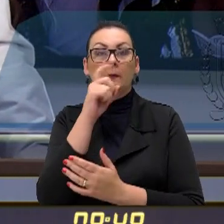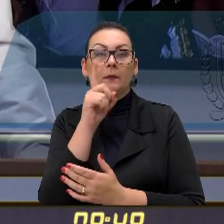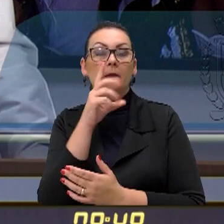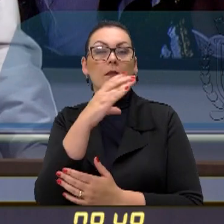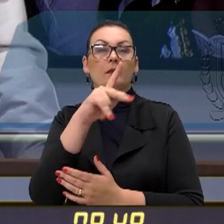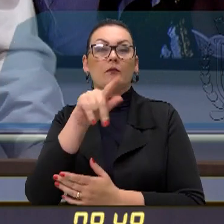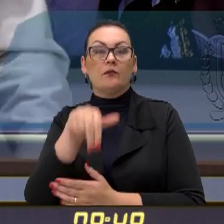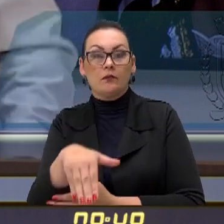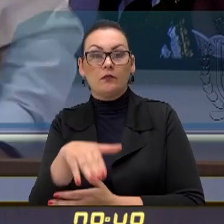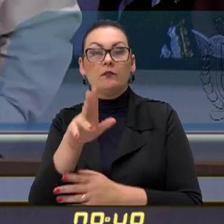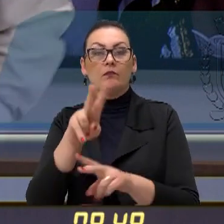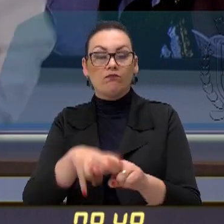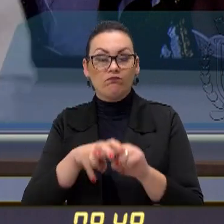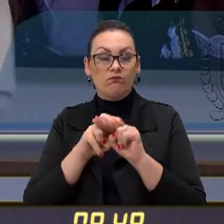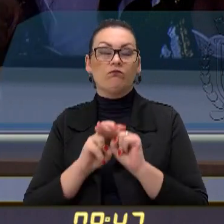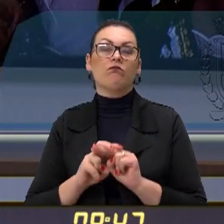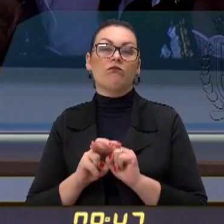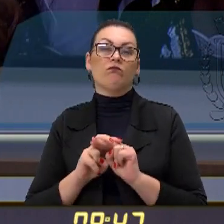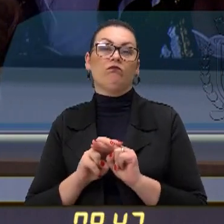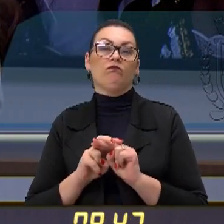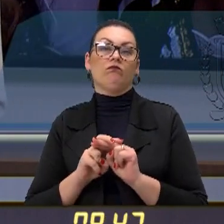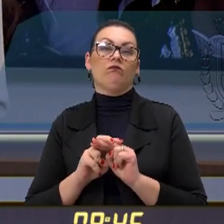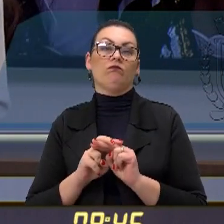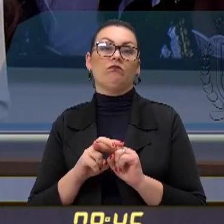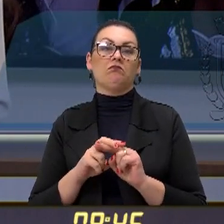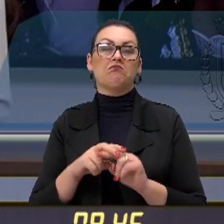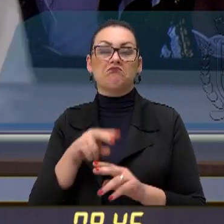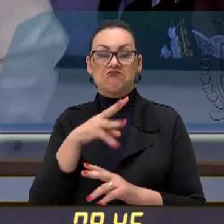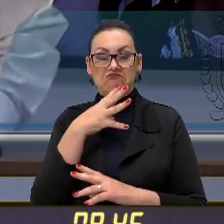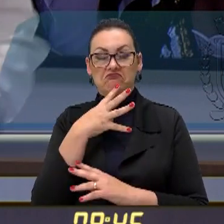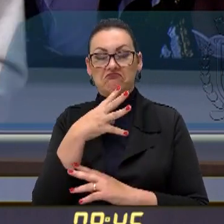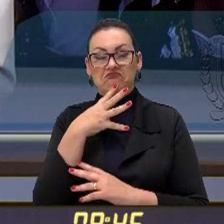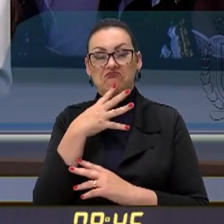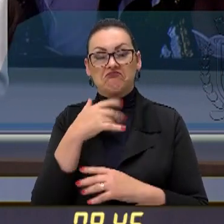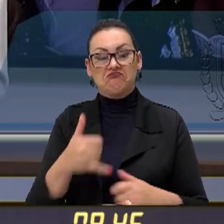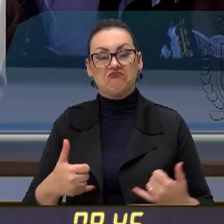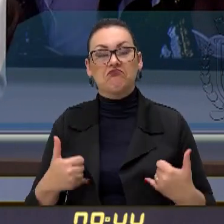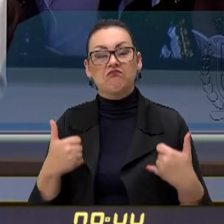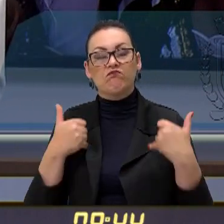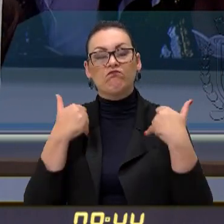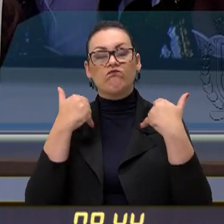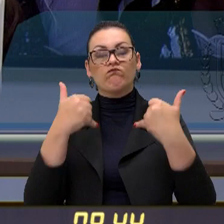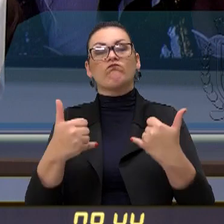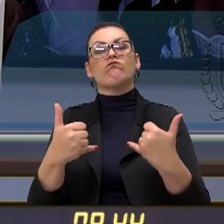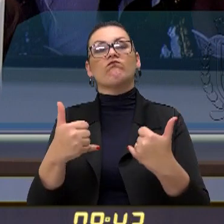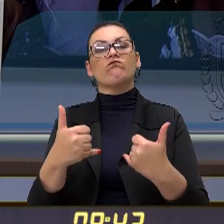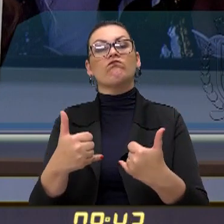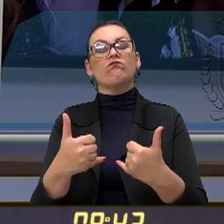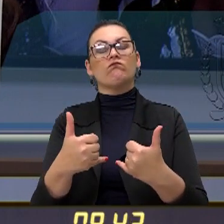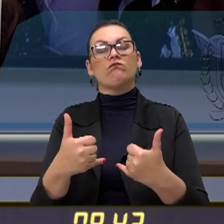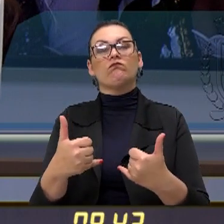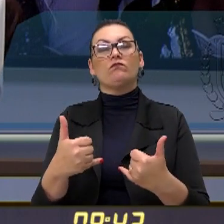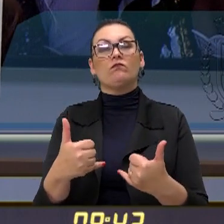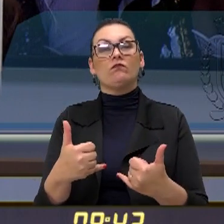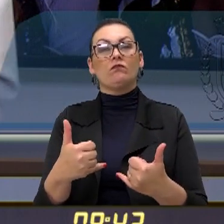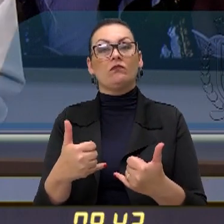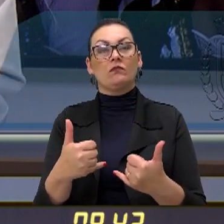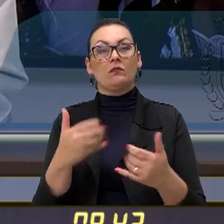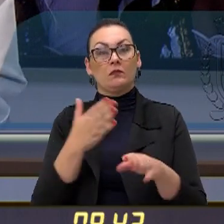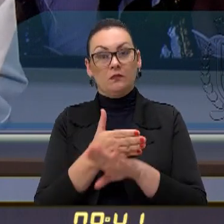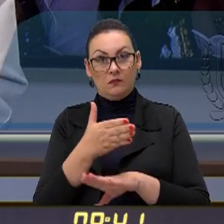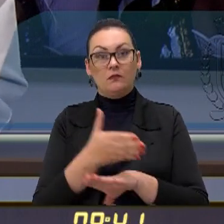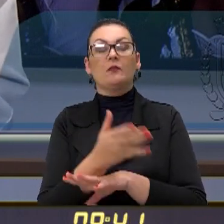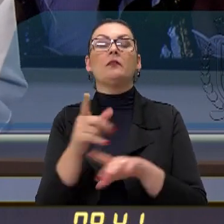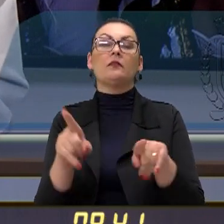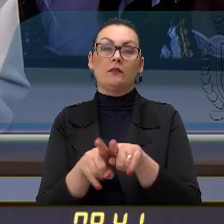CPM. Por isso, o nosso reconhecimento e o orgulho, Cira, de